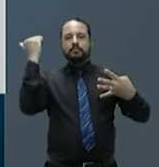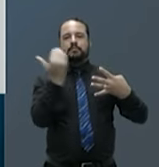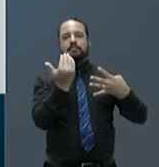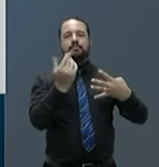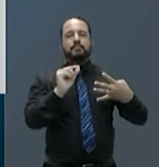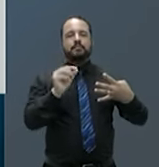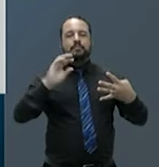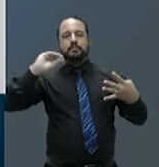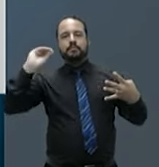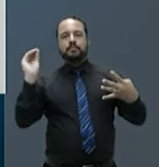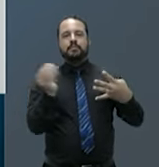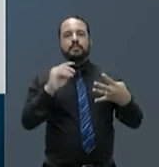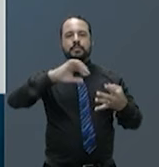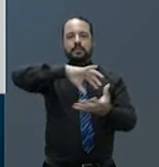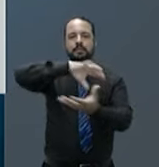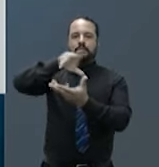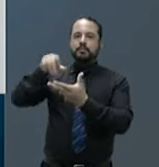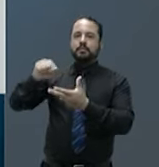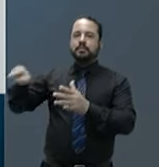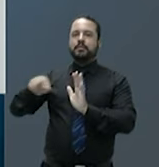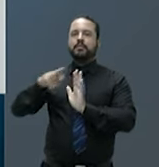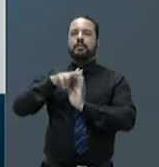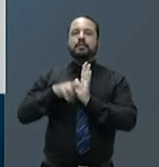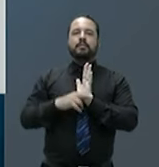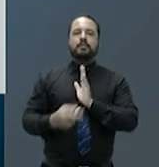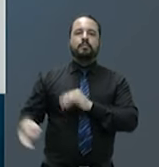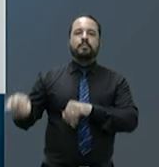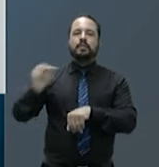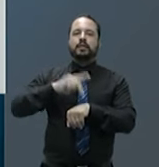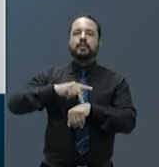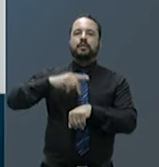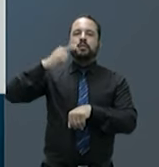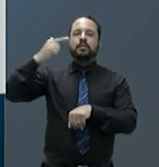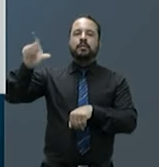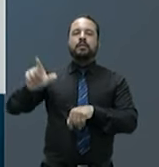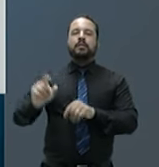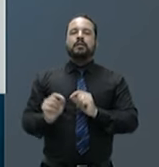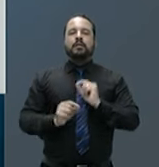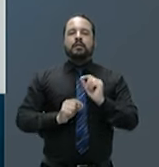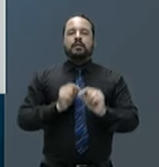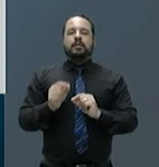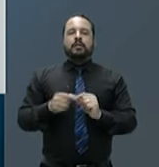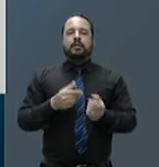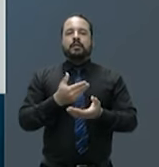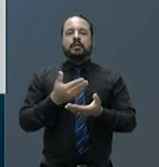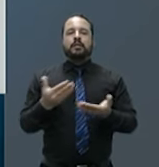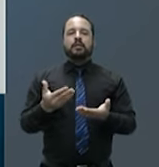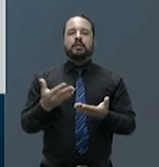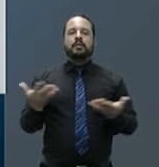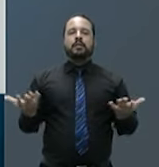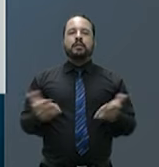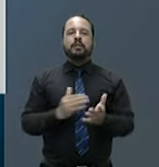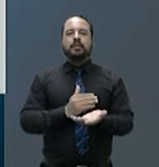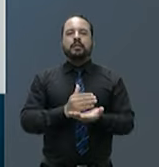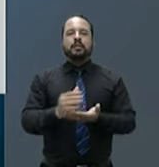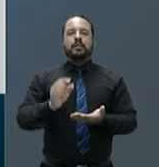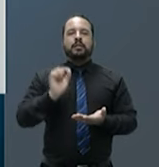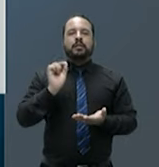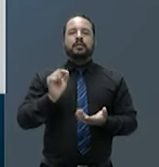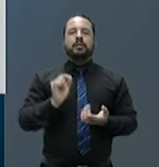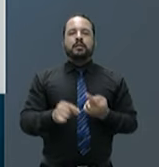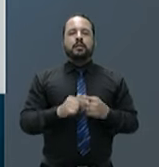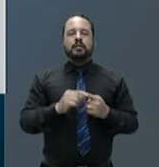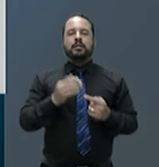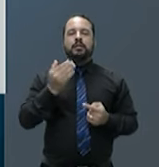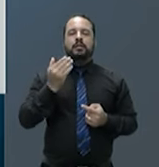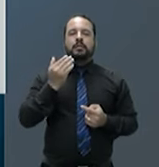país. Por esses motivos alegados, reitero, sejam atendidos os pedidos elencados na inicial, pelo que peço